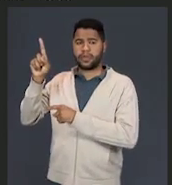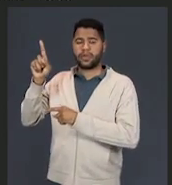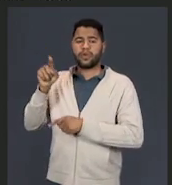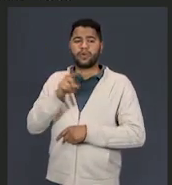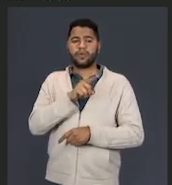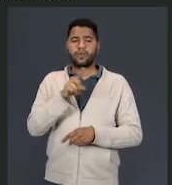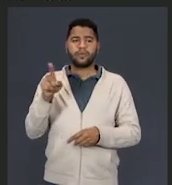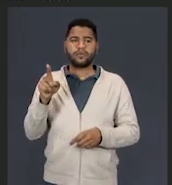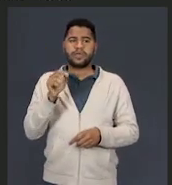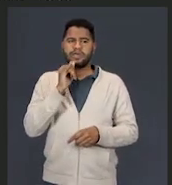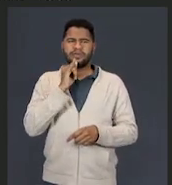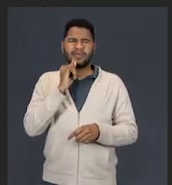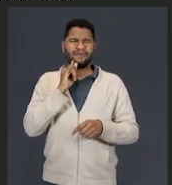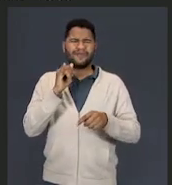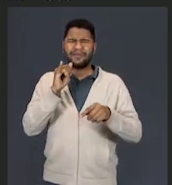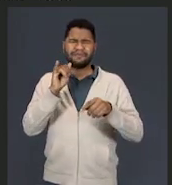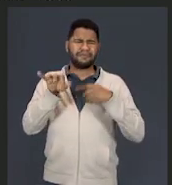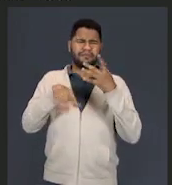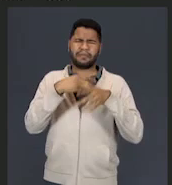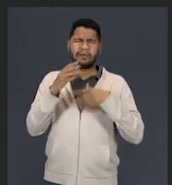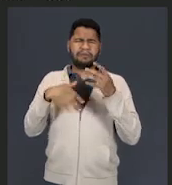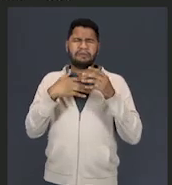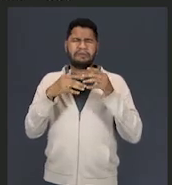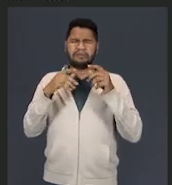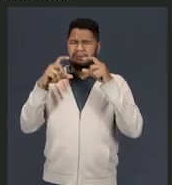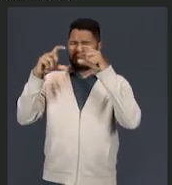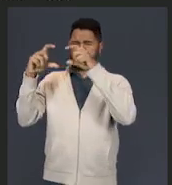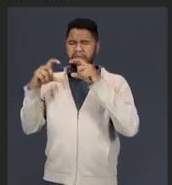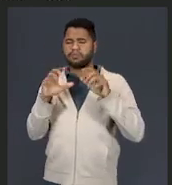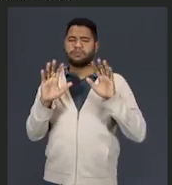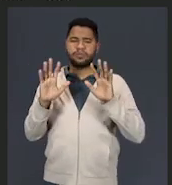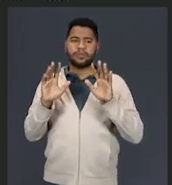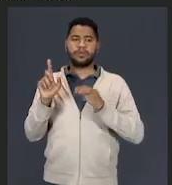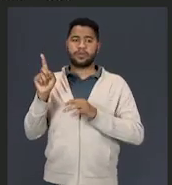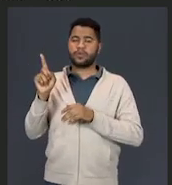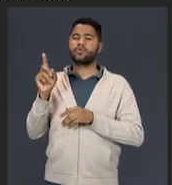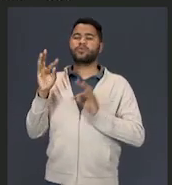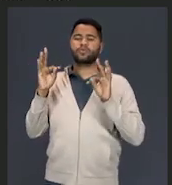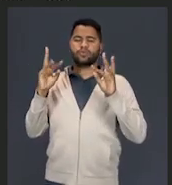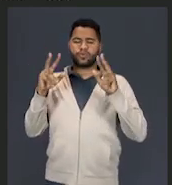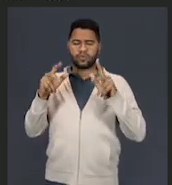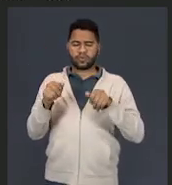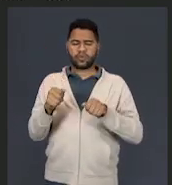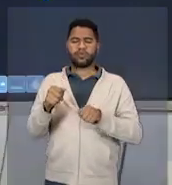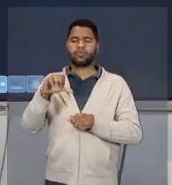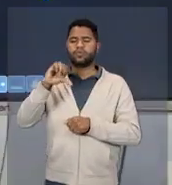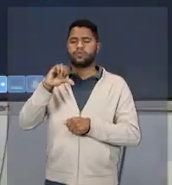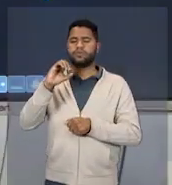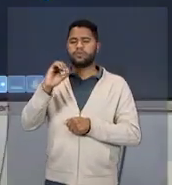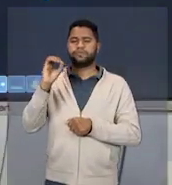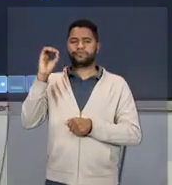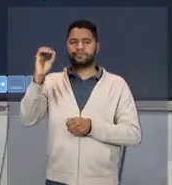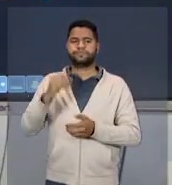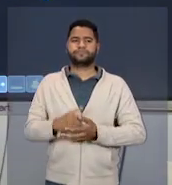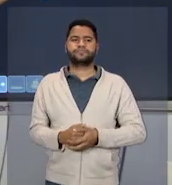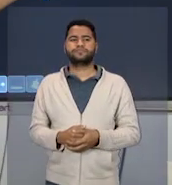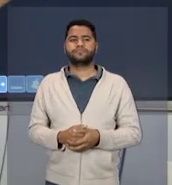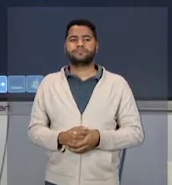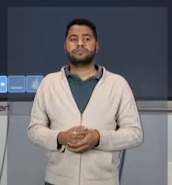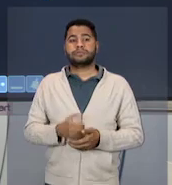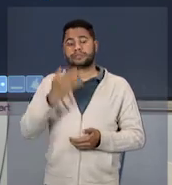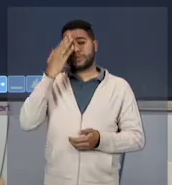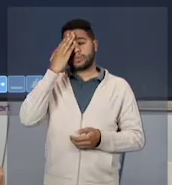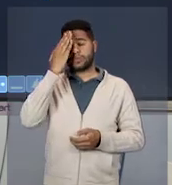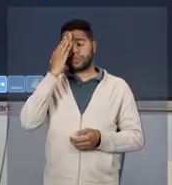você não visse a figura toda embolada, senão vai ficar cheio de figura aqui. Mas todos eles medem 90 graus. Então eu sei que